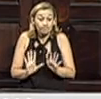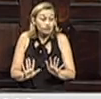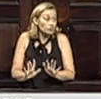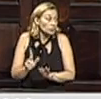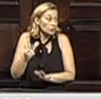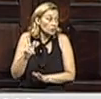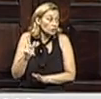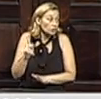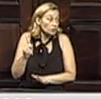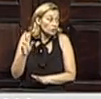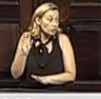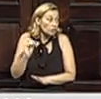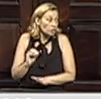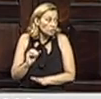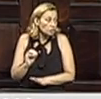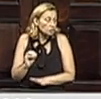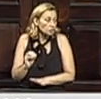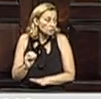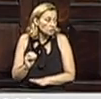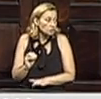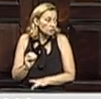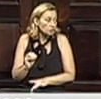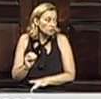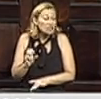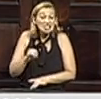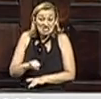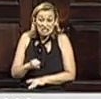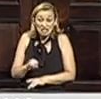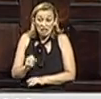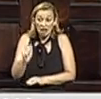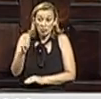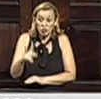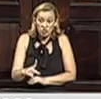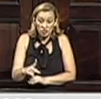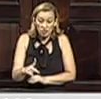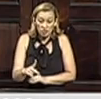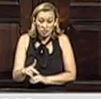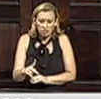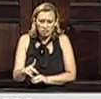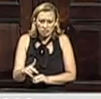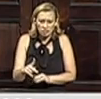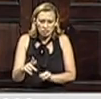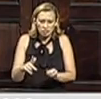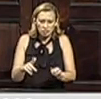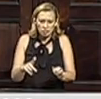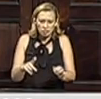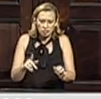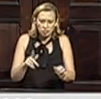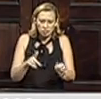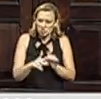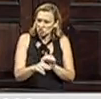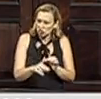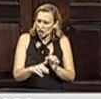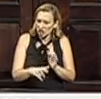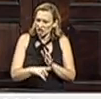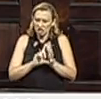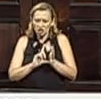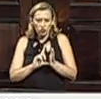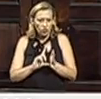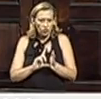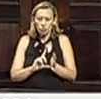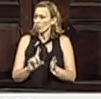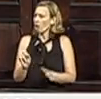assessor 71º, se aprovar essa, vai prejudicar a anterior. Não, senhor presidente,